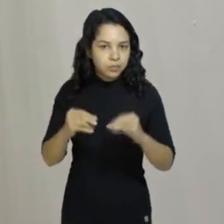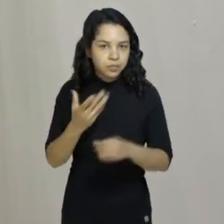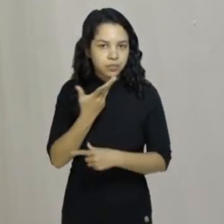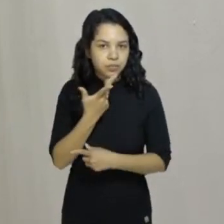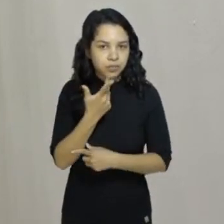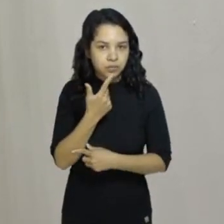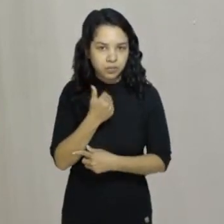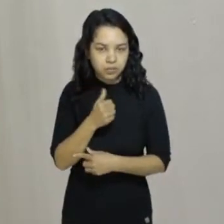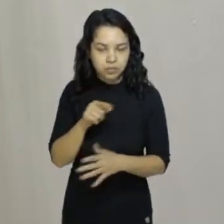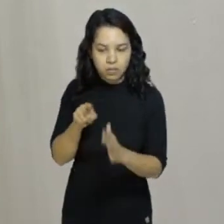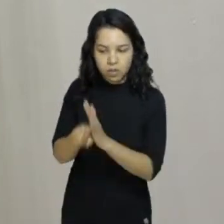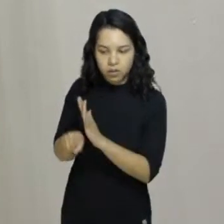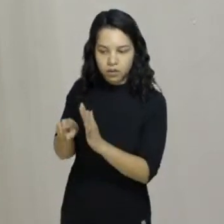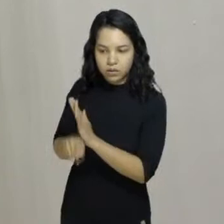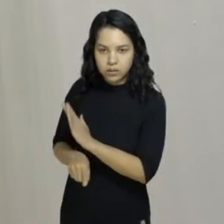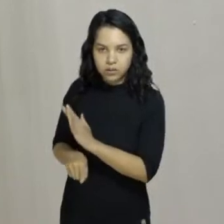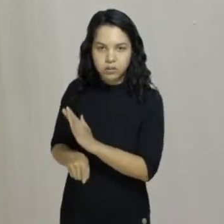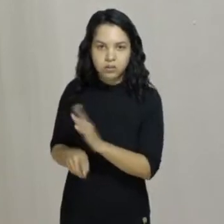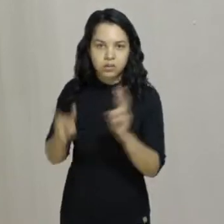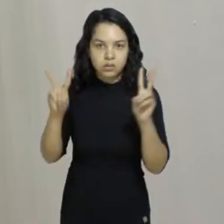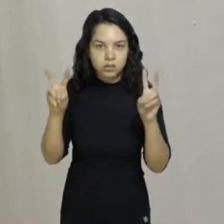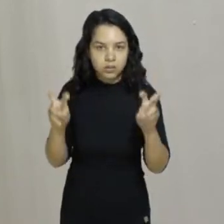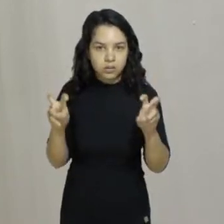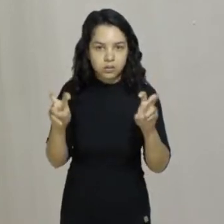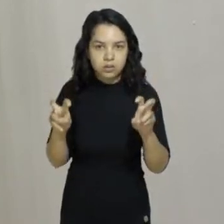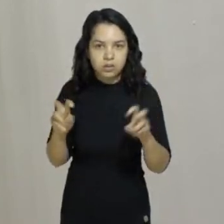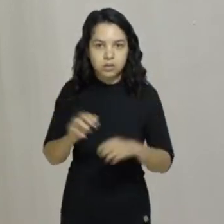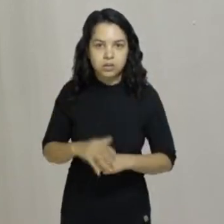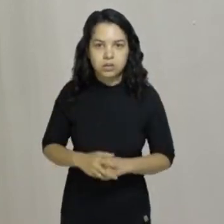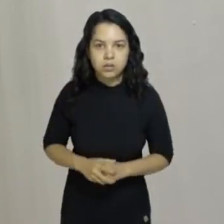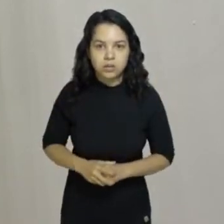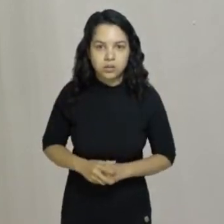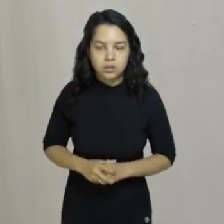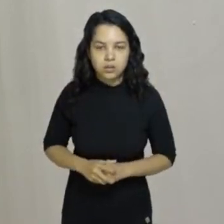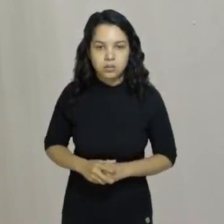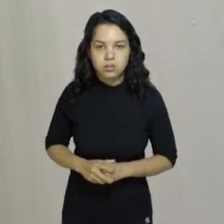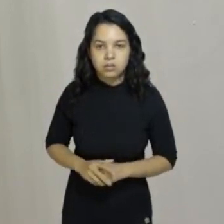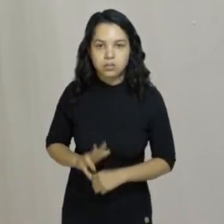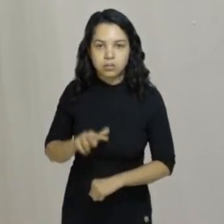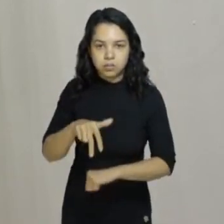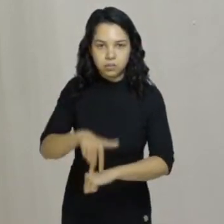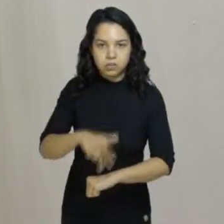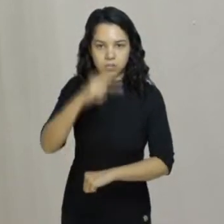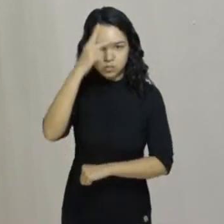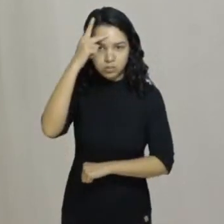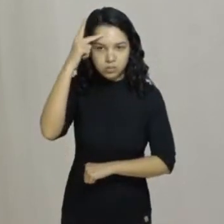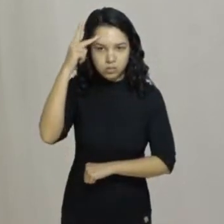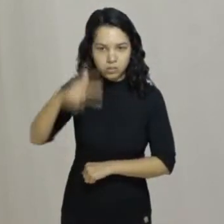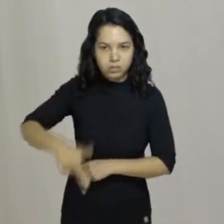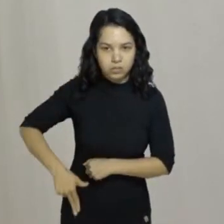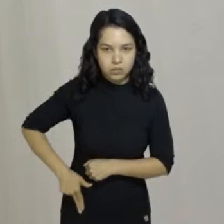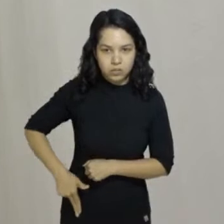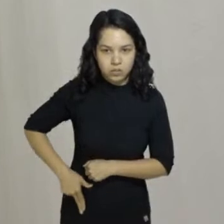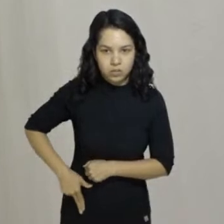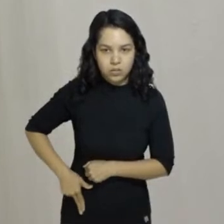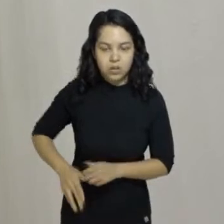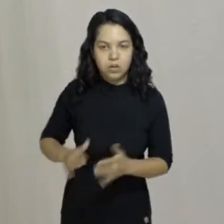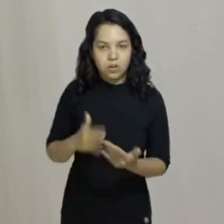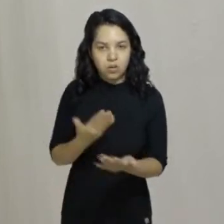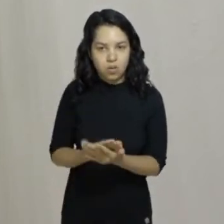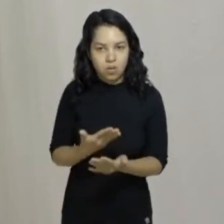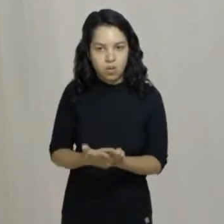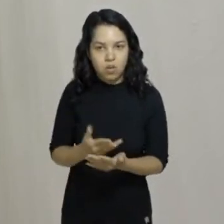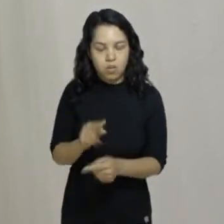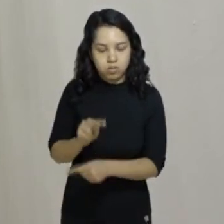questionadas em relação à presença de uma pessoa armada na escola seja guarda municipal ou seja